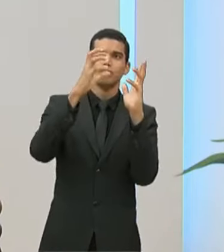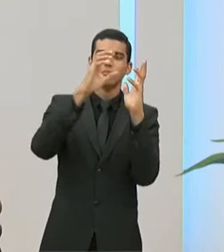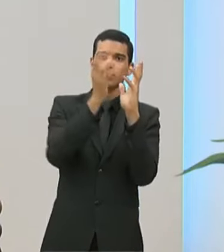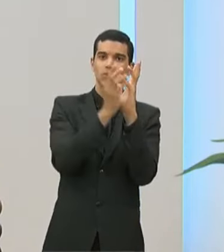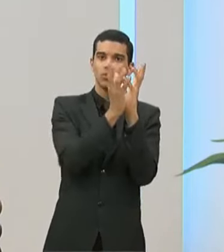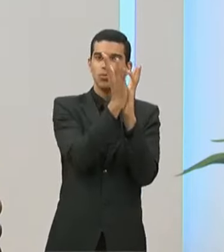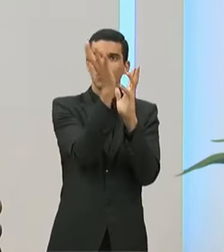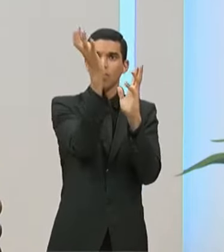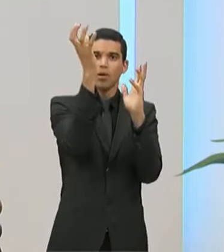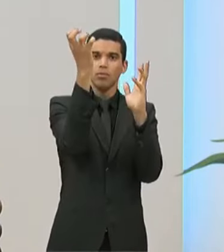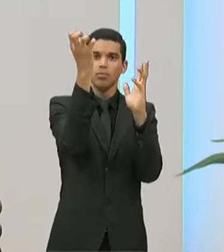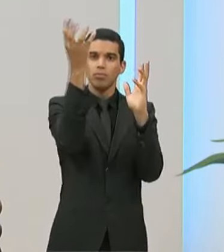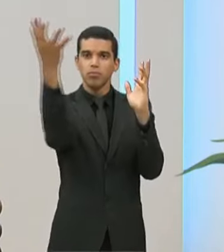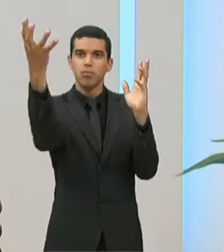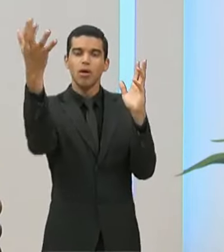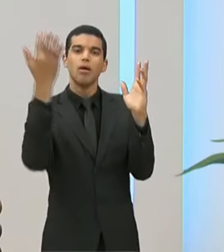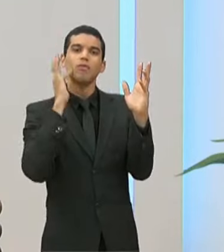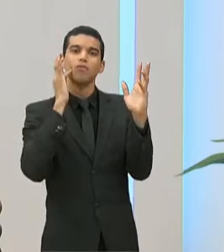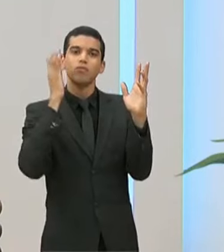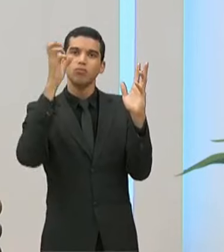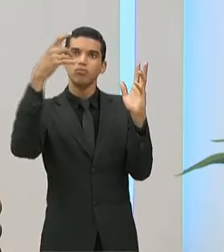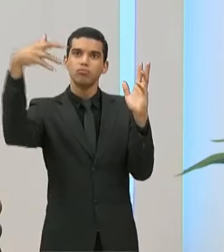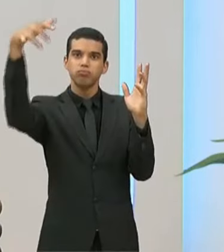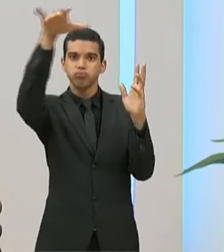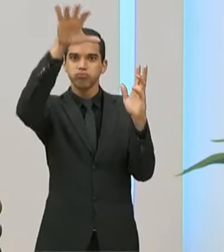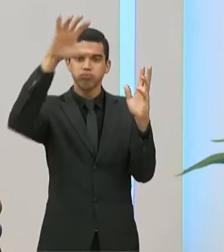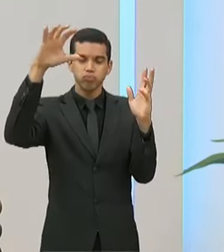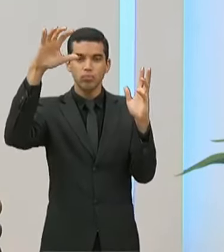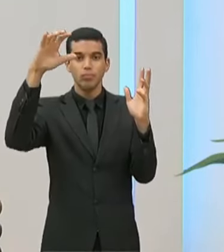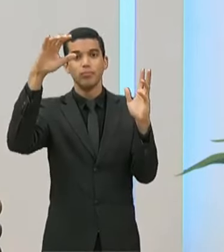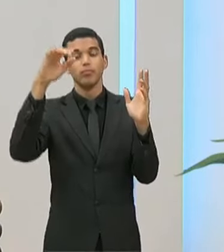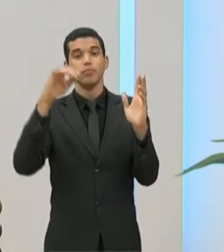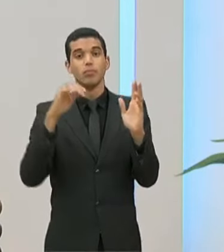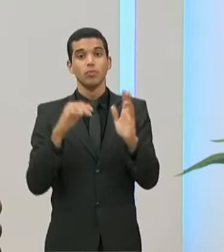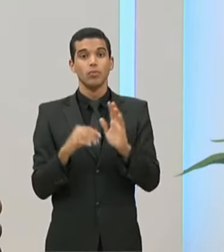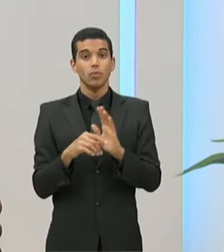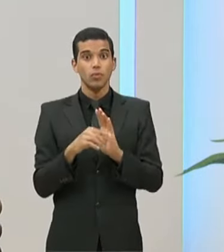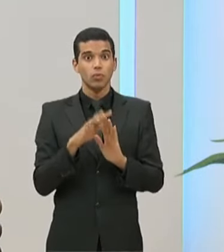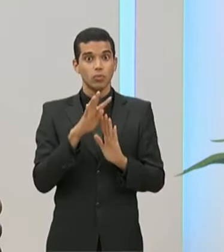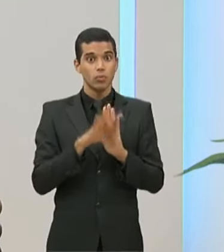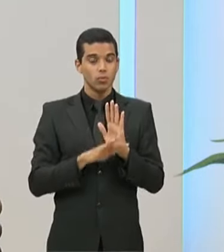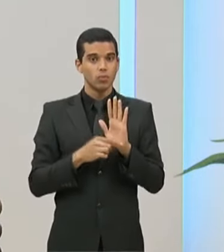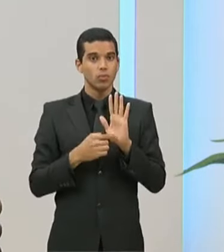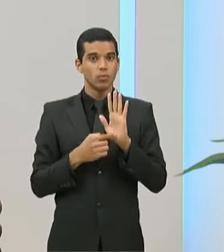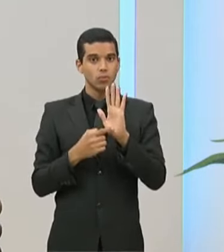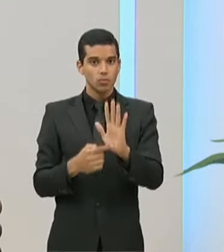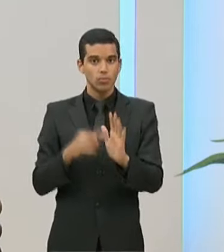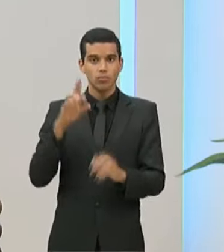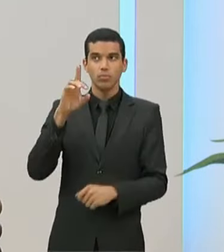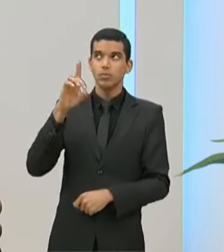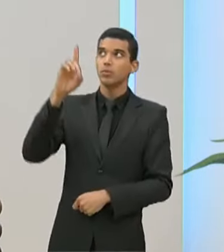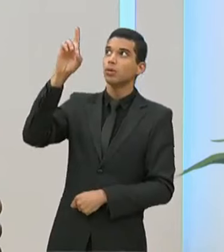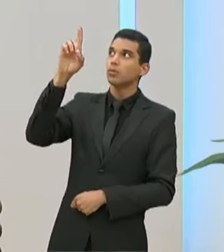o versículo 16 mostra que a escolha de Deus ao olhar para